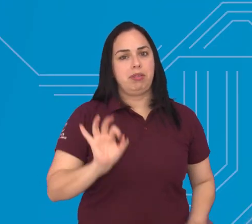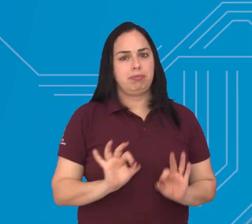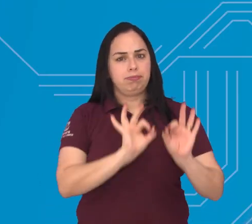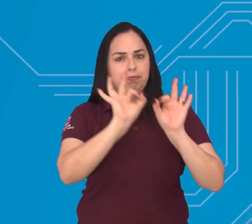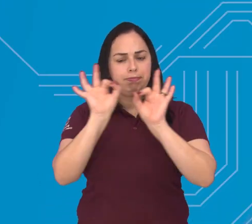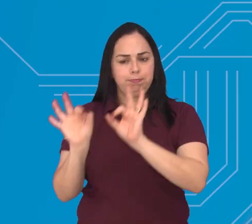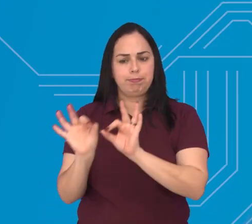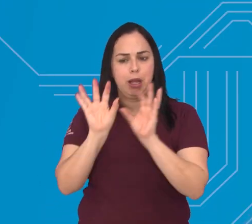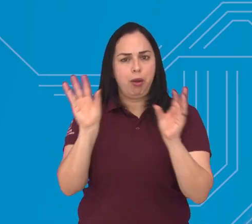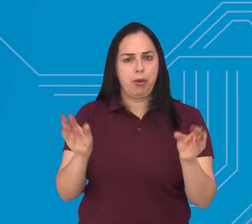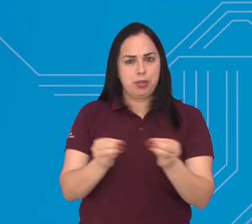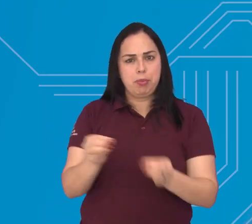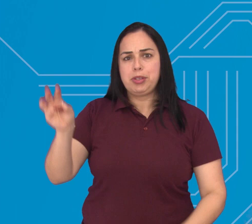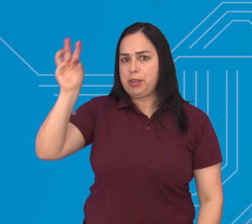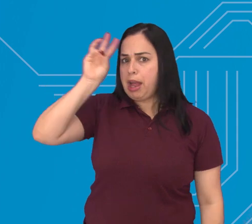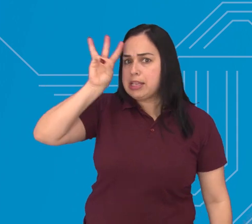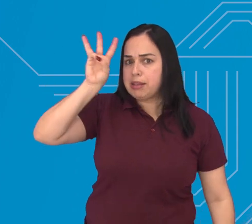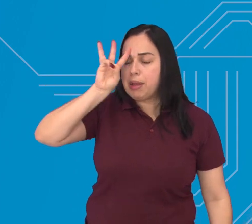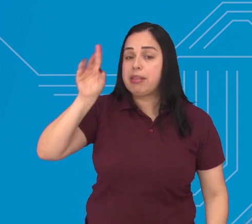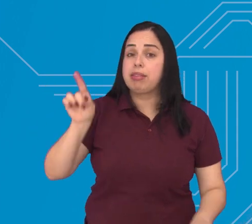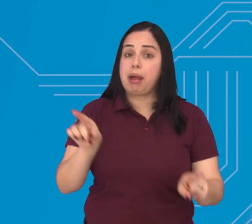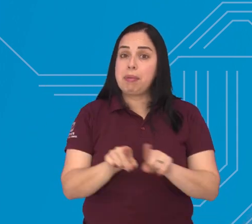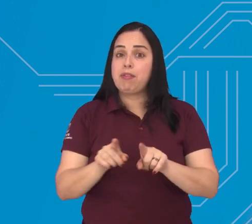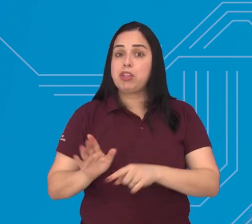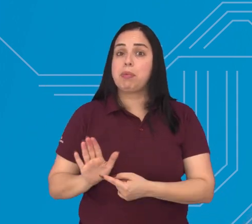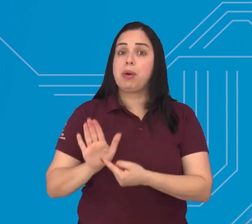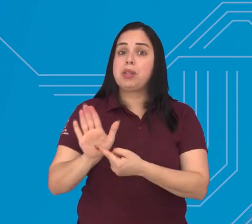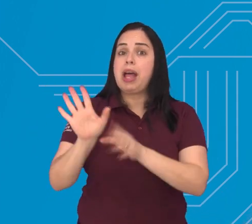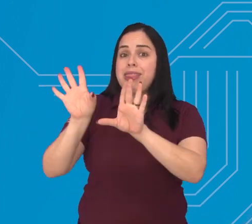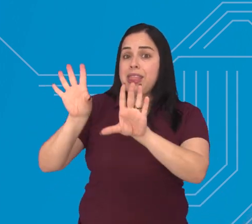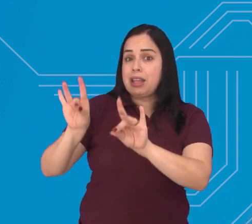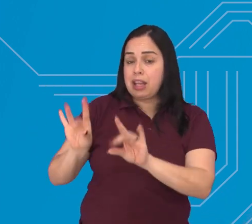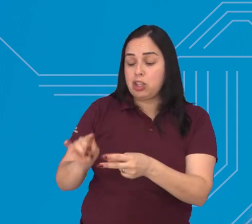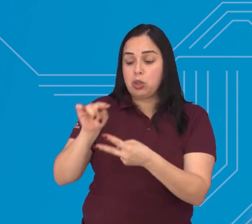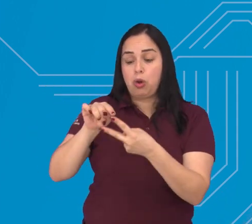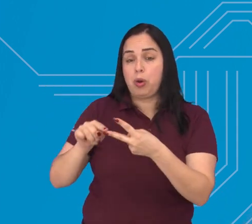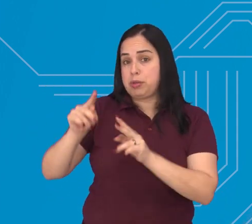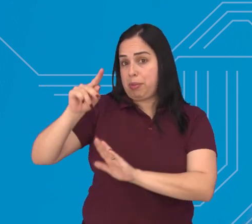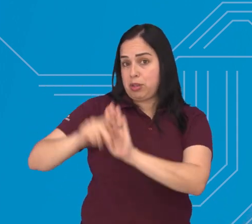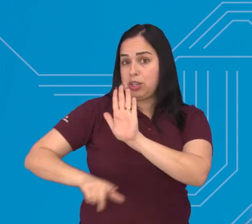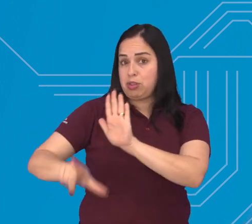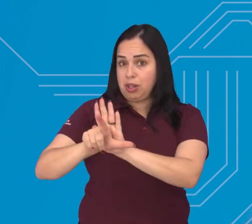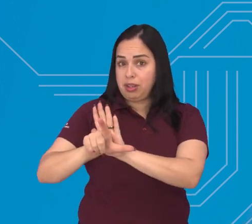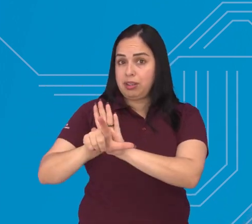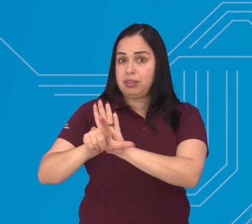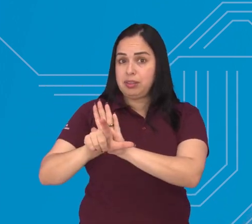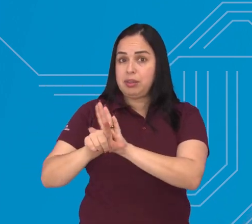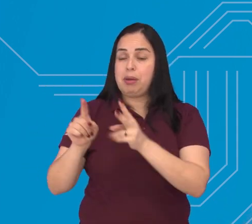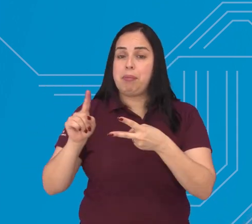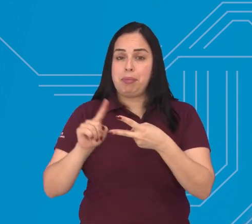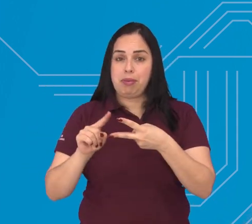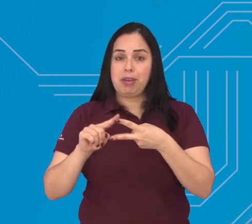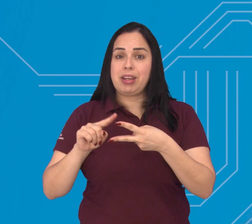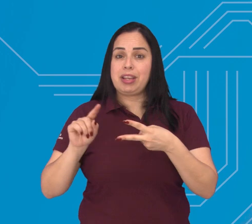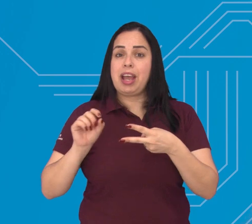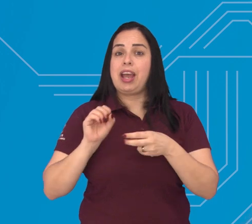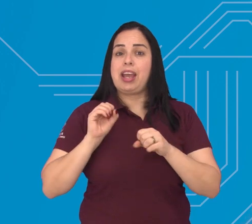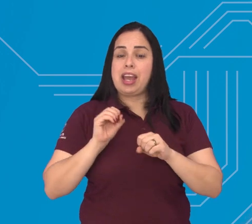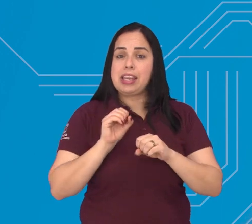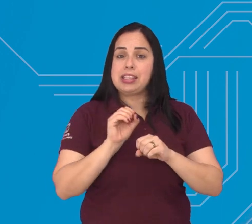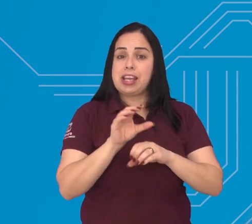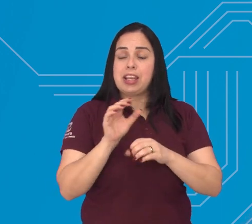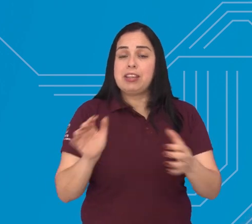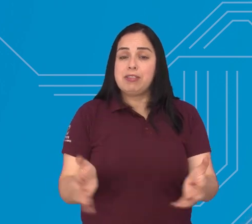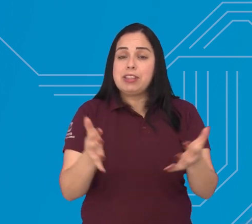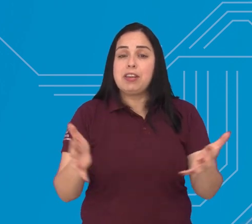você acompanha o resumo da sessão da terça-feira. Também vamos te mostrar detalhes de 2 projetos de lei aprovados. O primeiro vai incentivar o